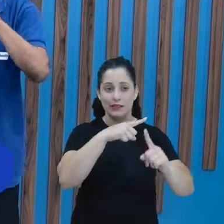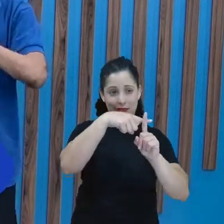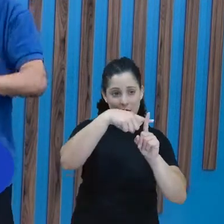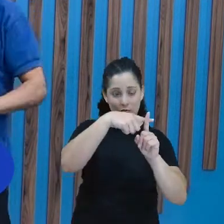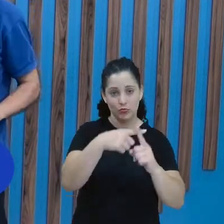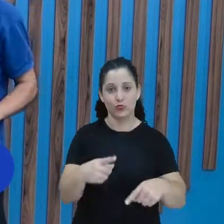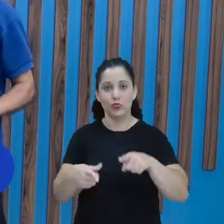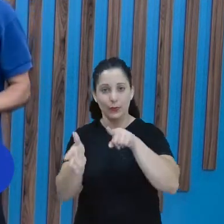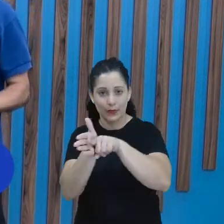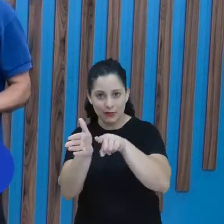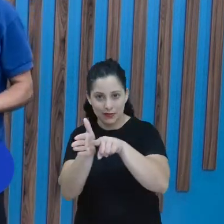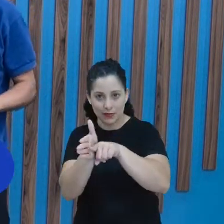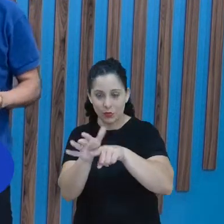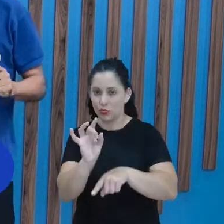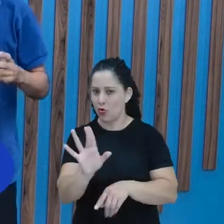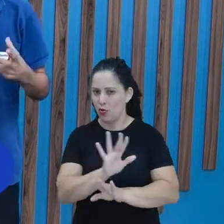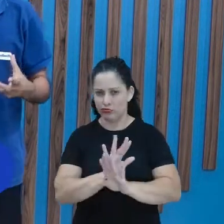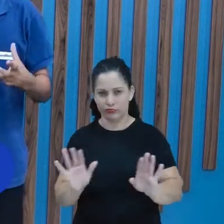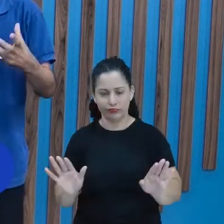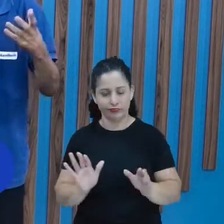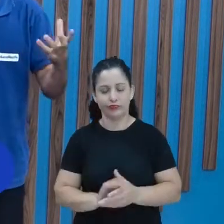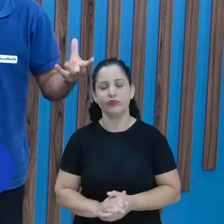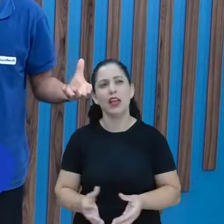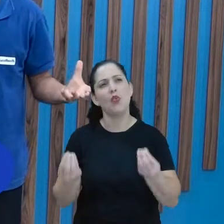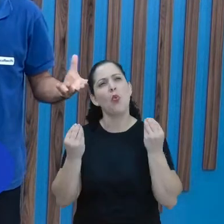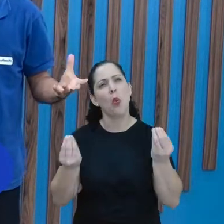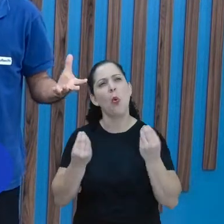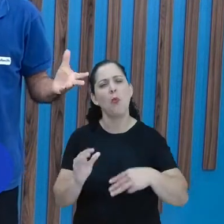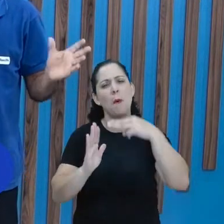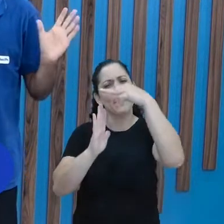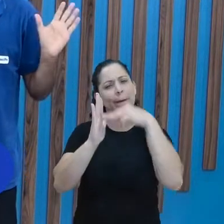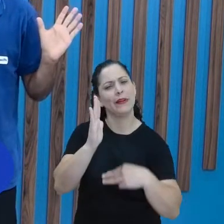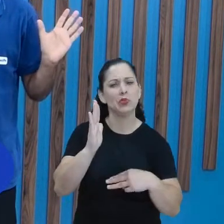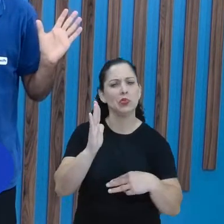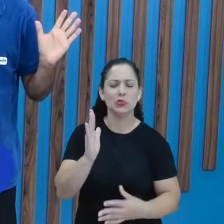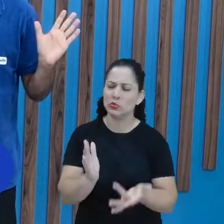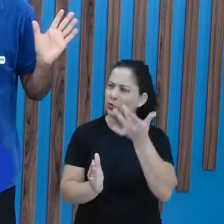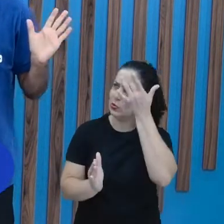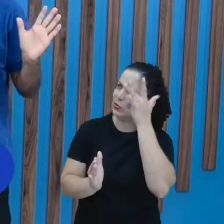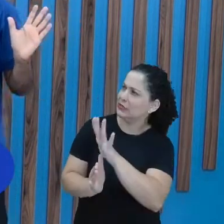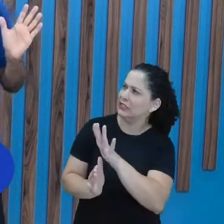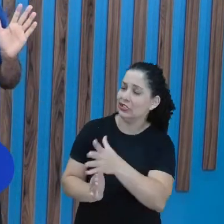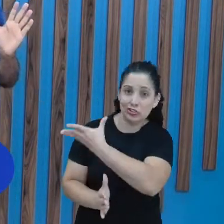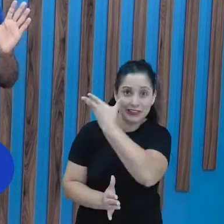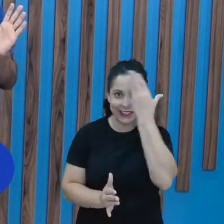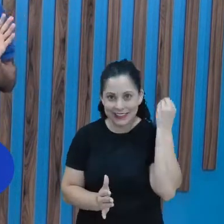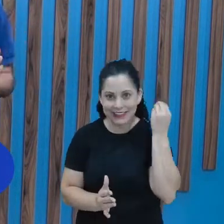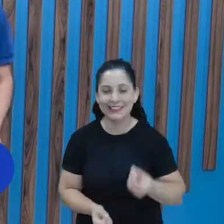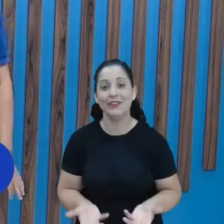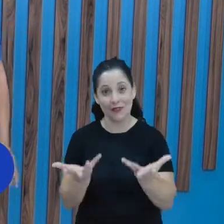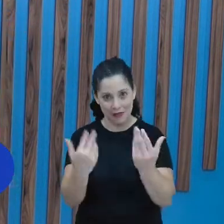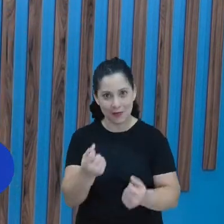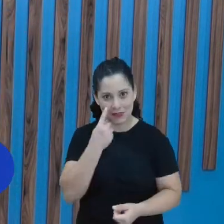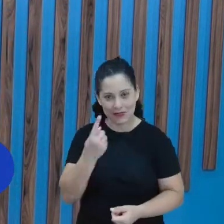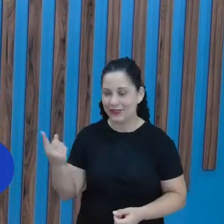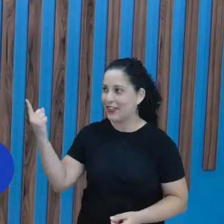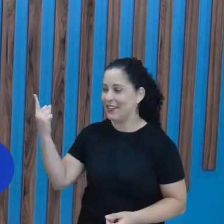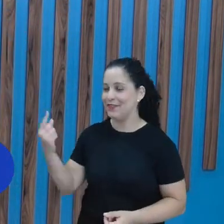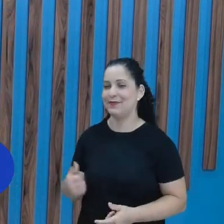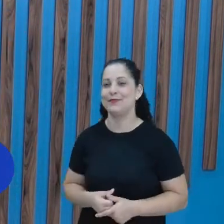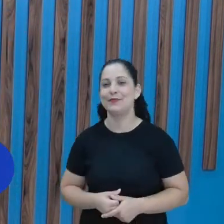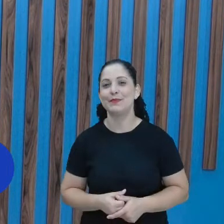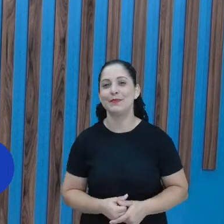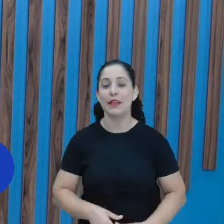subtração. É isso. Ricardo, como é mesmo esse método, que eu não estou lembrado, bora analisar aqui. Ó, vou multiplicar.